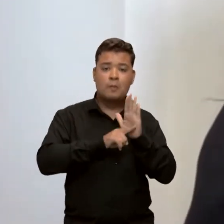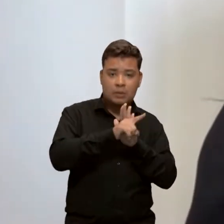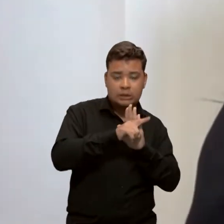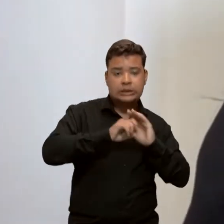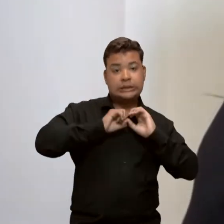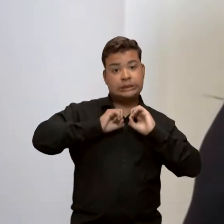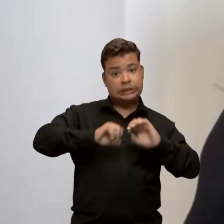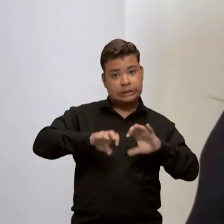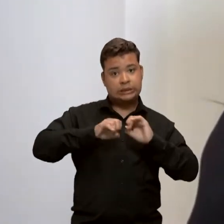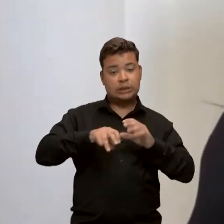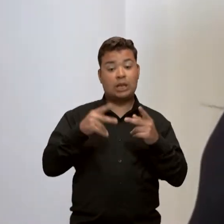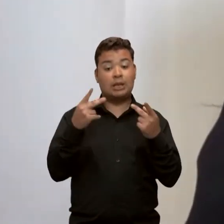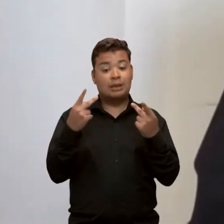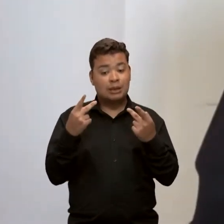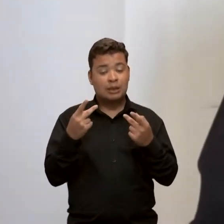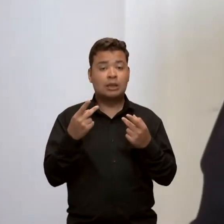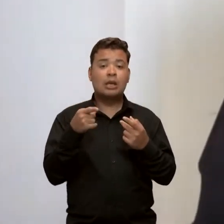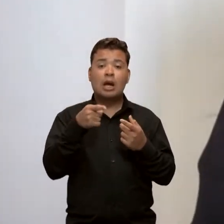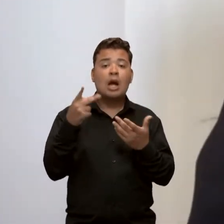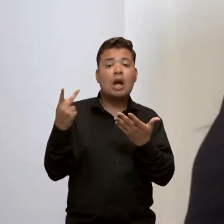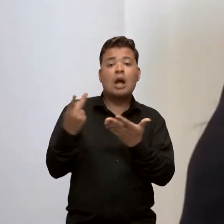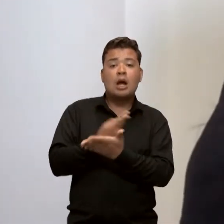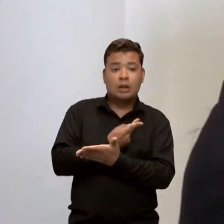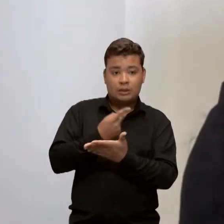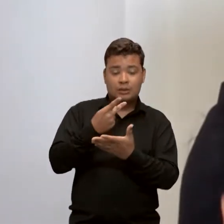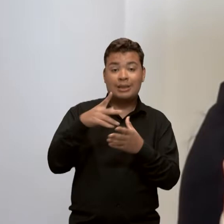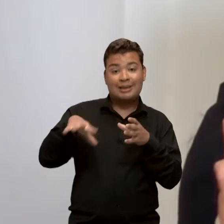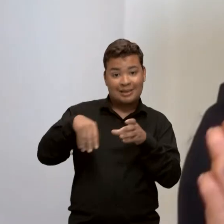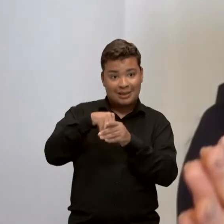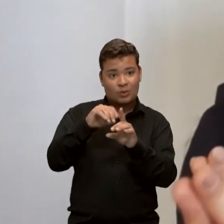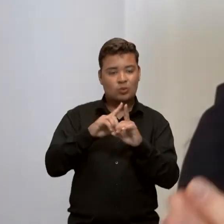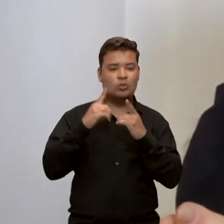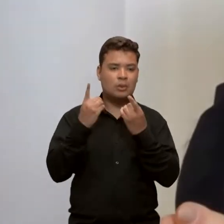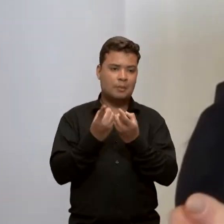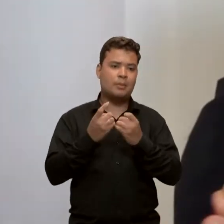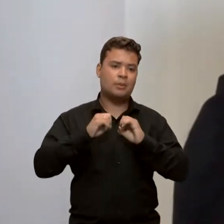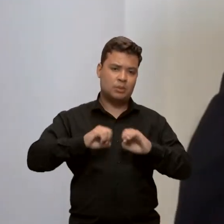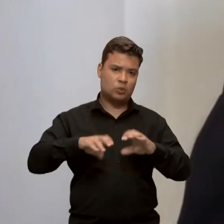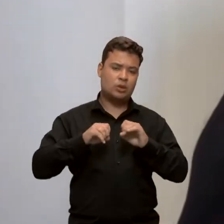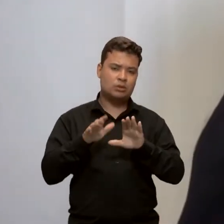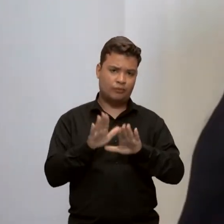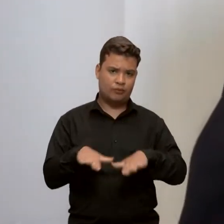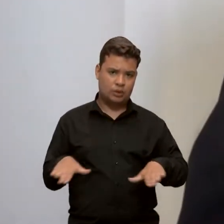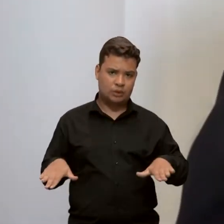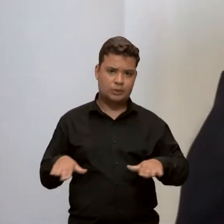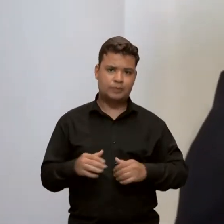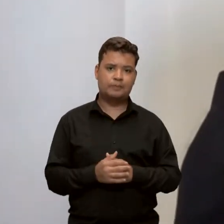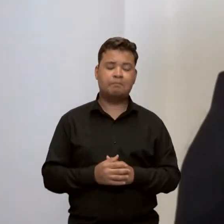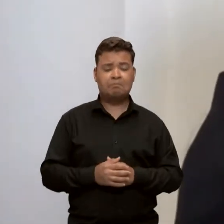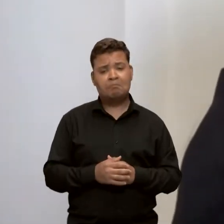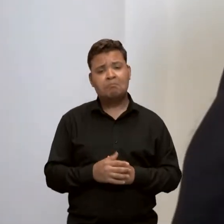são desenvolvidos no interior do Departamento de Educação Infantil, para